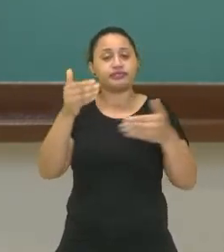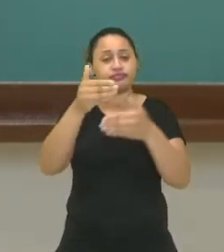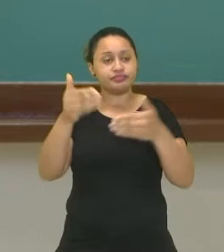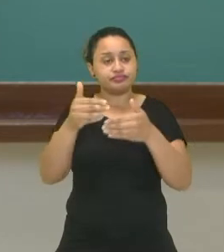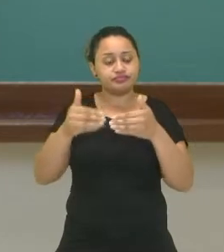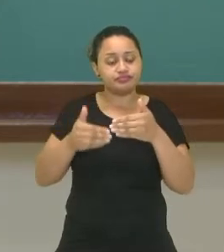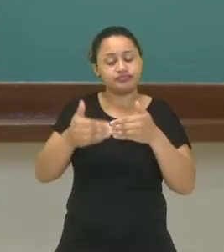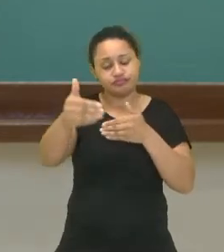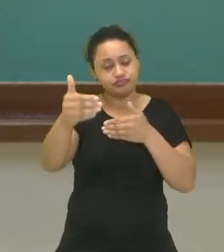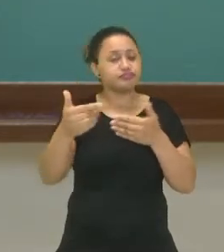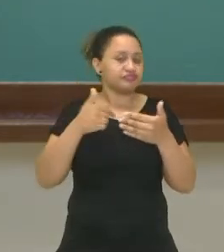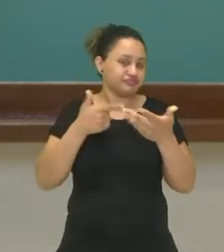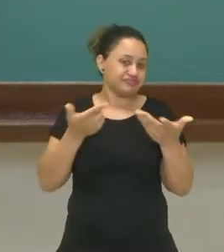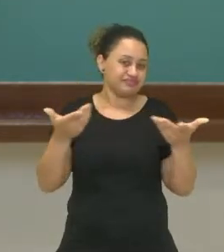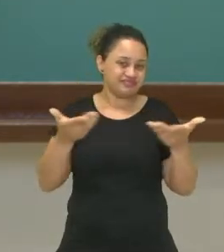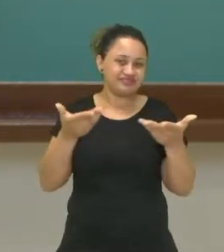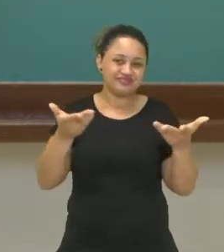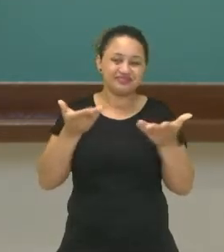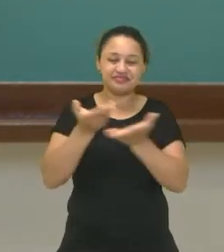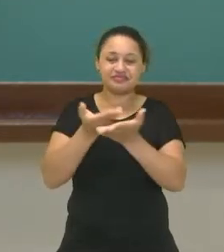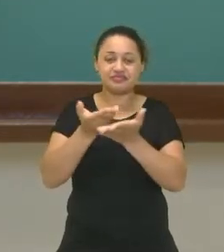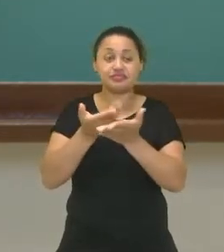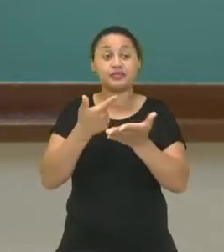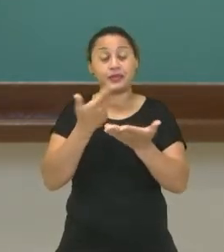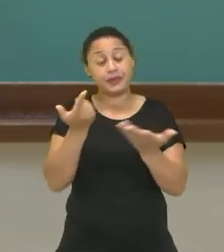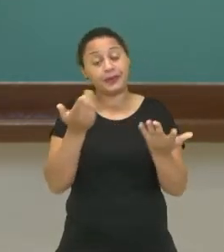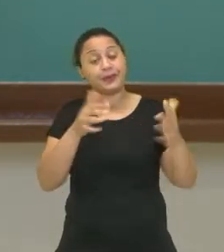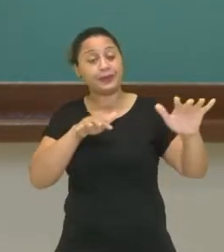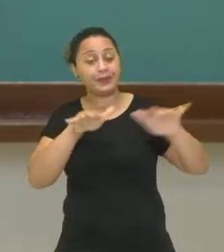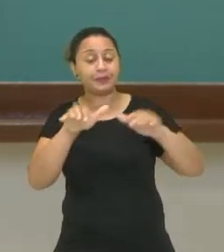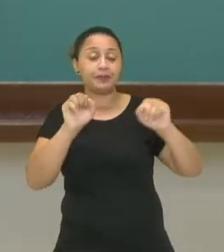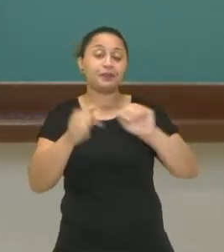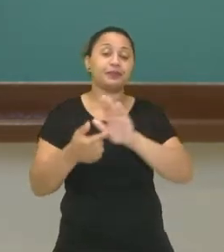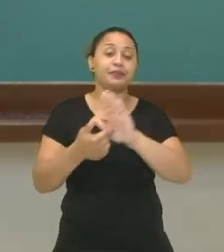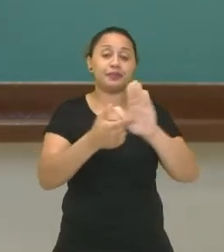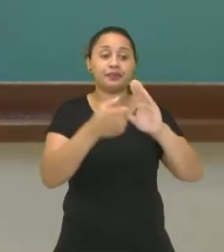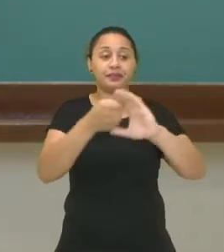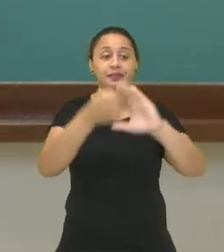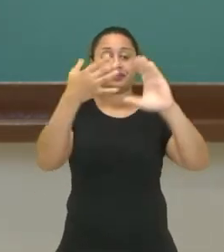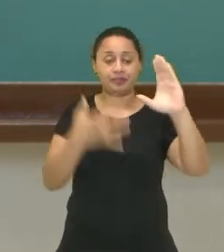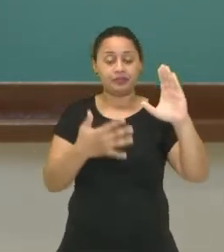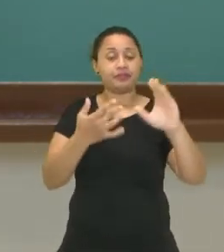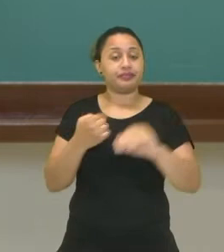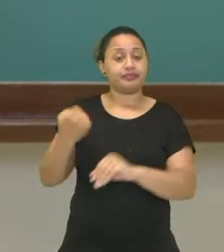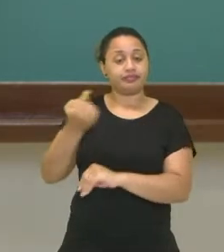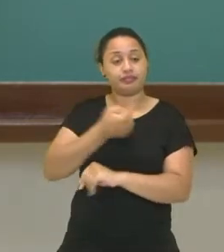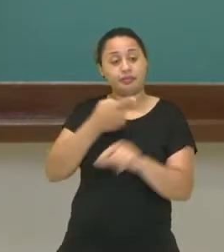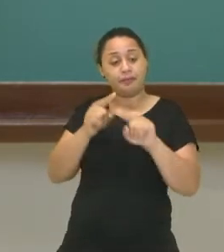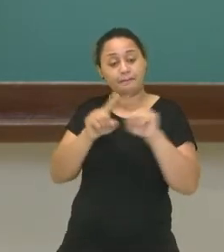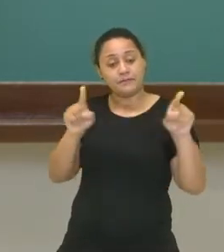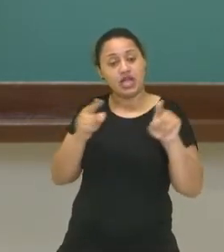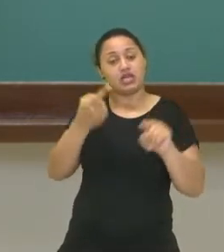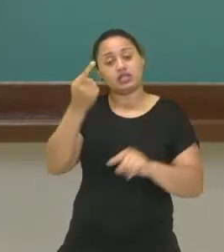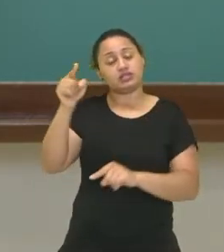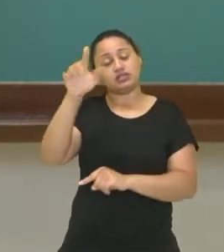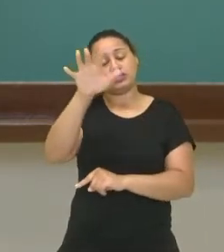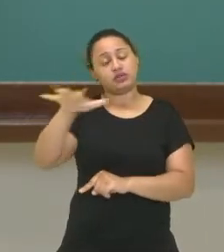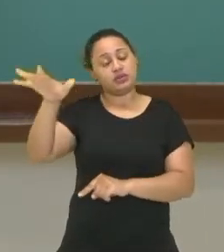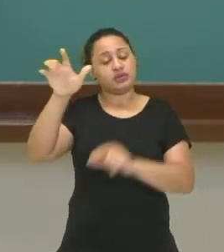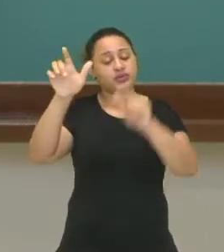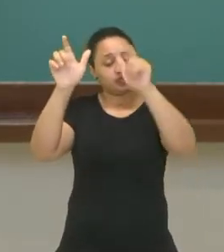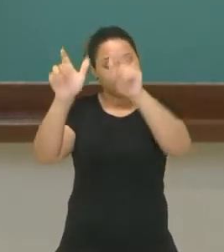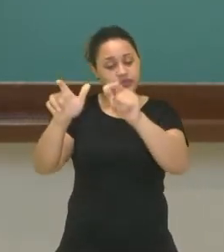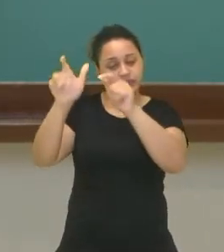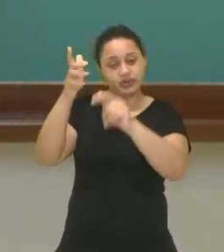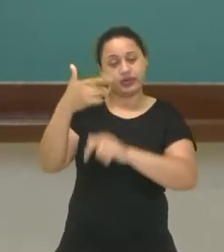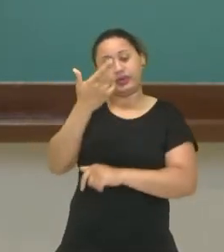Então, um certo movimento pode expressar uma característica para nós, mas em outro contexto cultural,